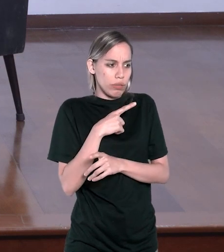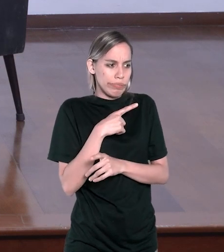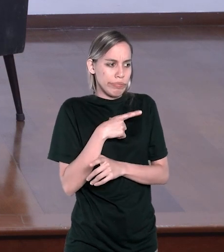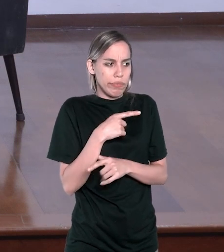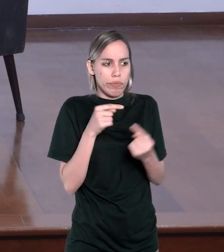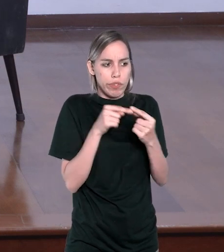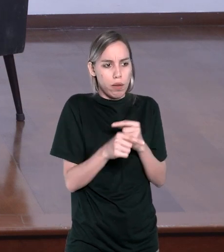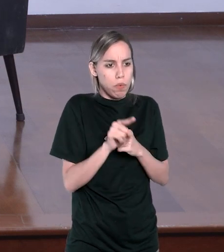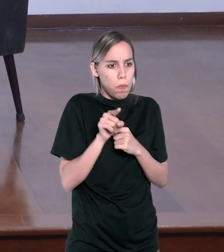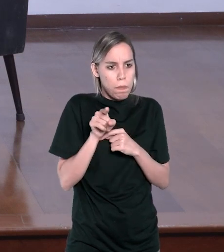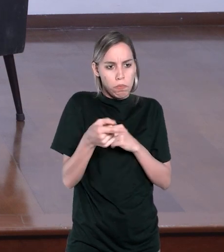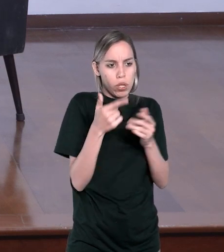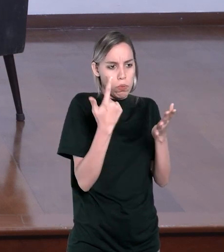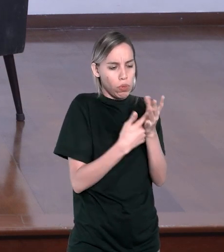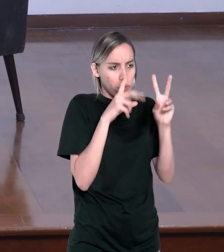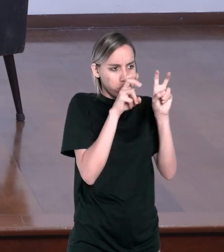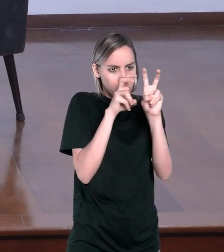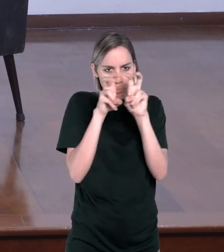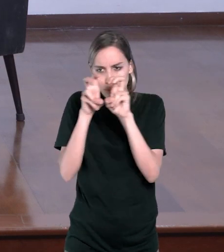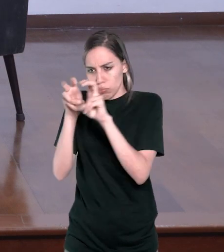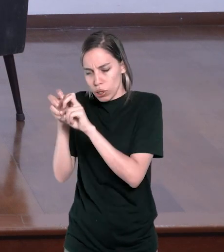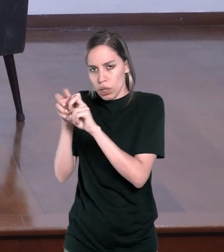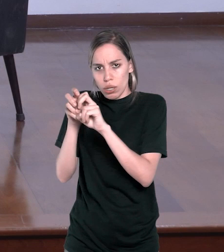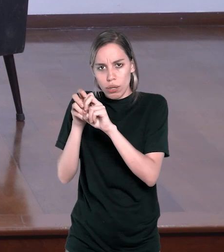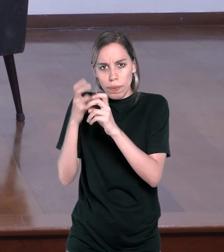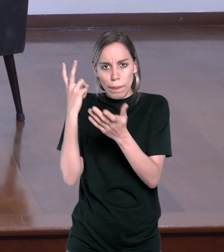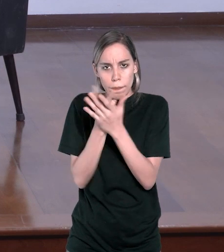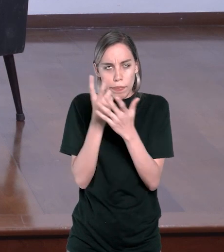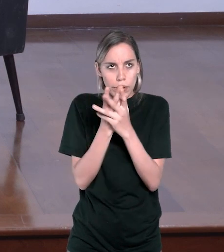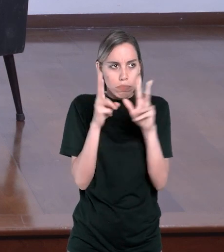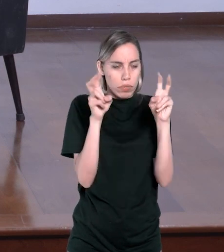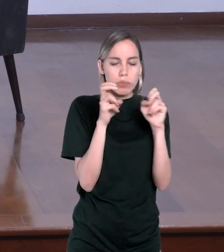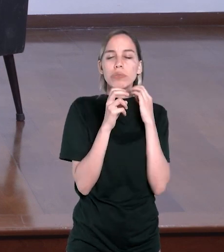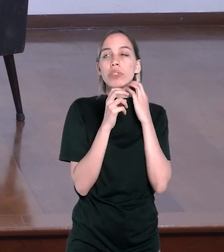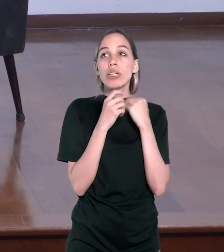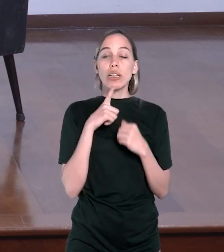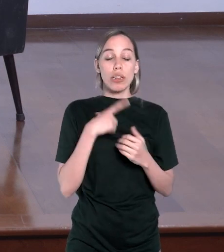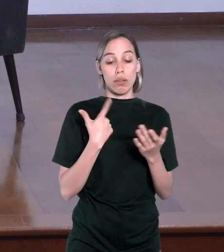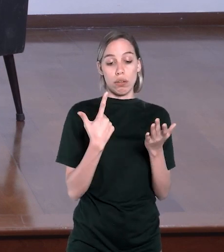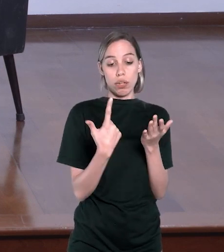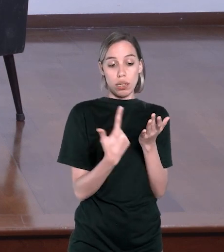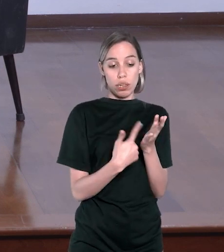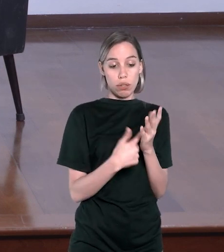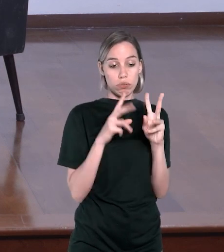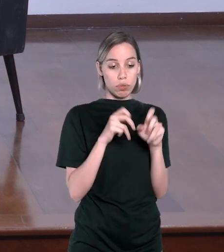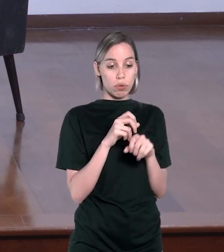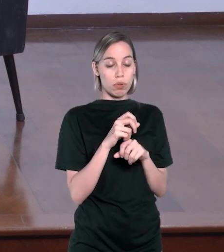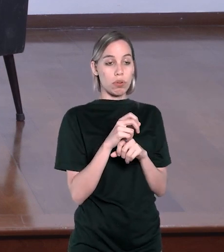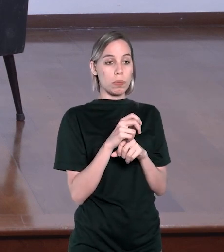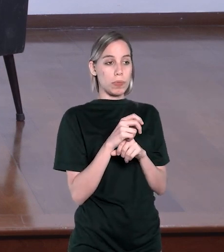isso, né? Então, foi lendo muito sobre o Stephen King, que fez o Sobre Escrita. Eu aprendi muito.